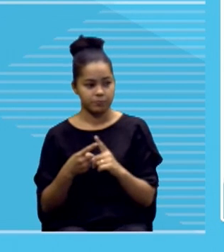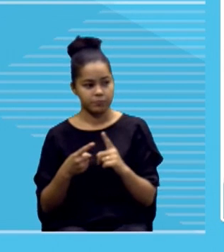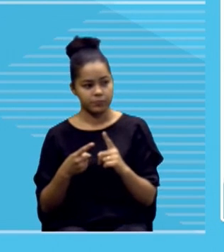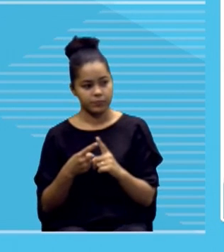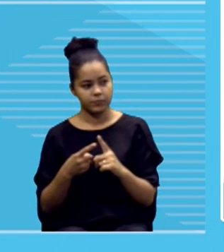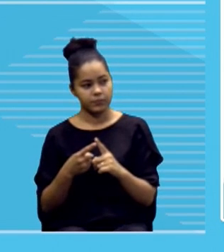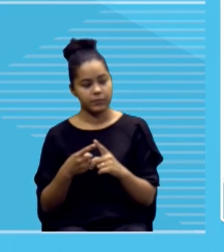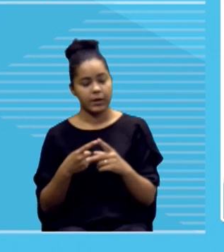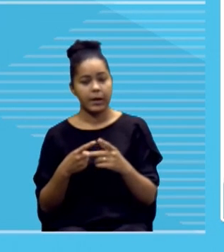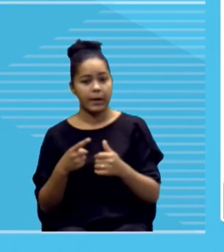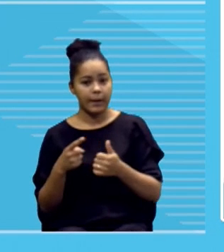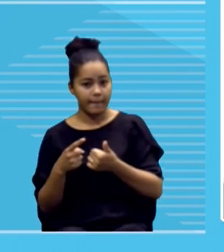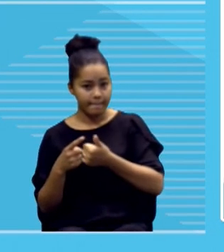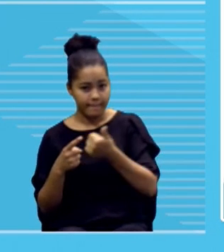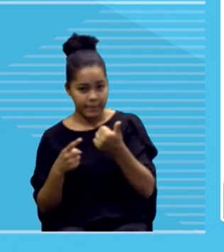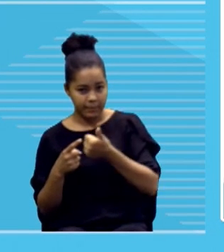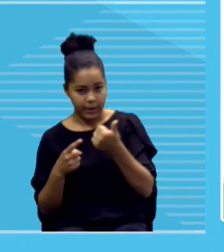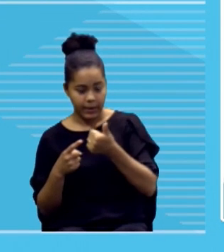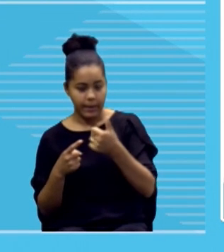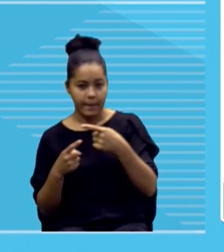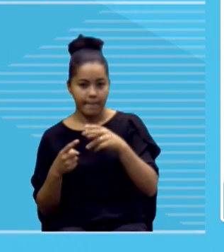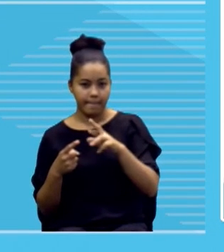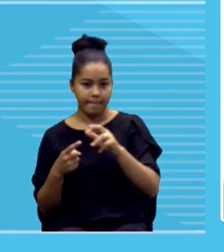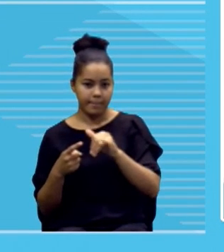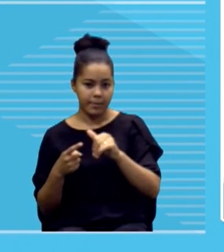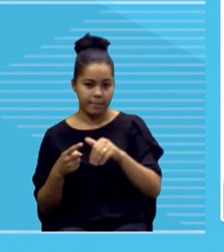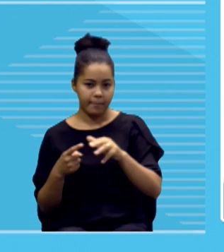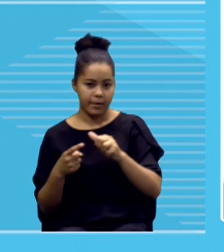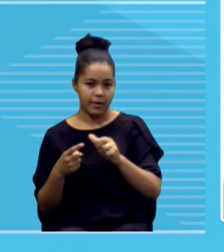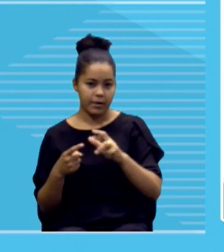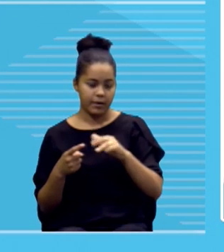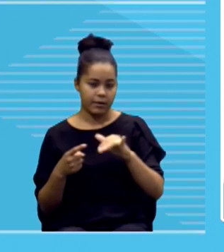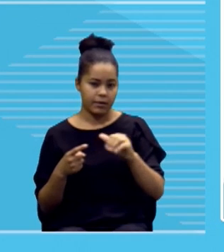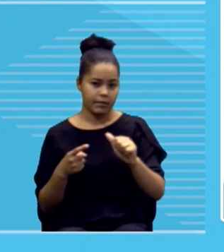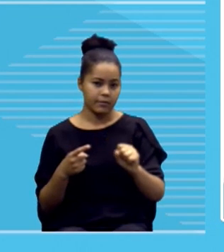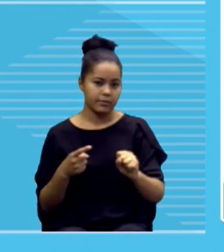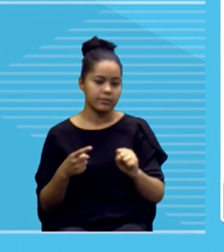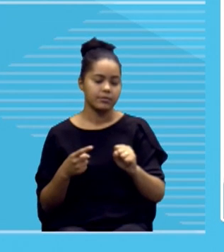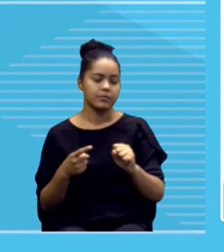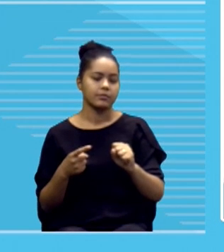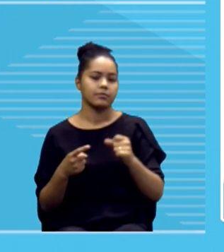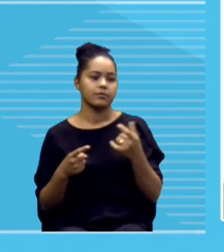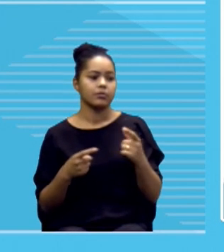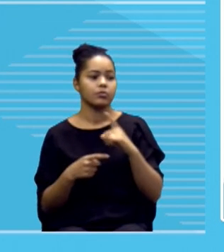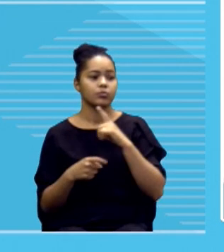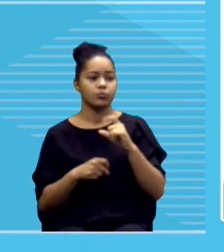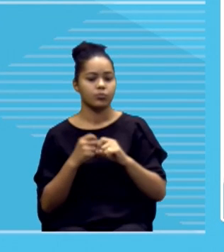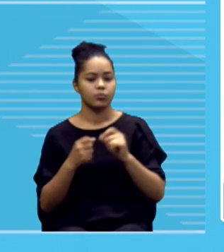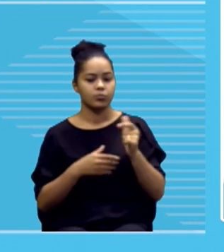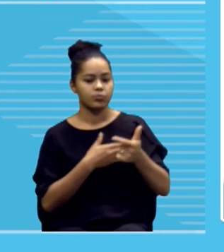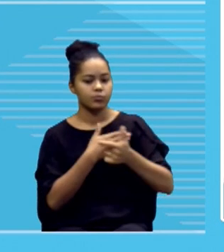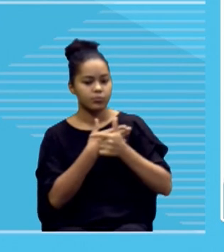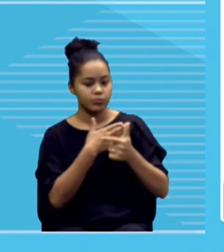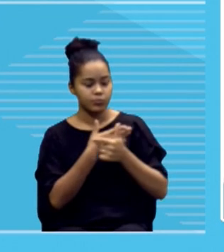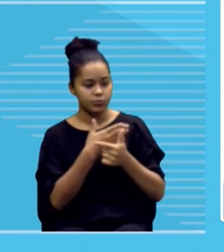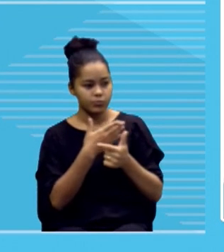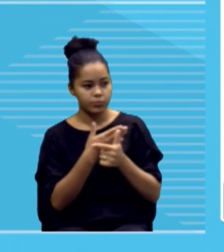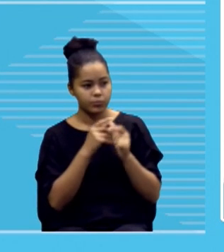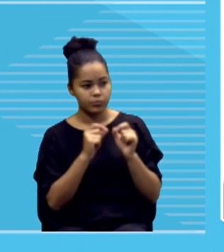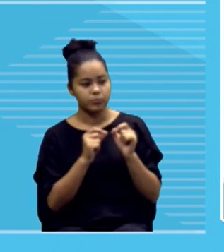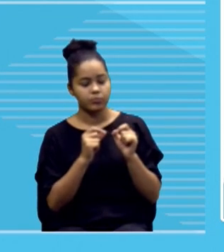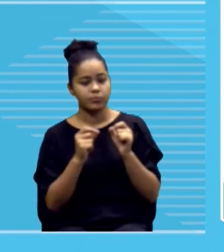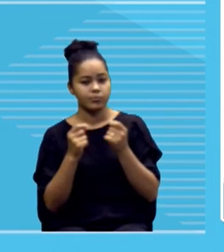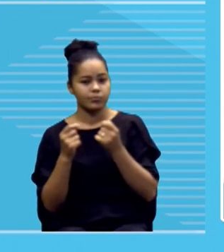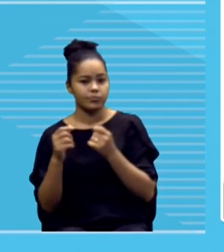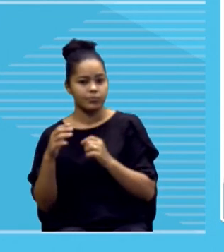elétricas primárias, redistribuição de média tensão, que além do papel de distribuição abrange empresas de